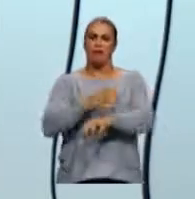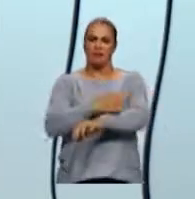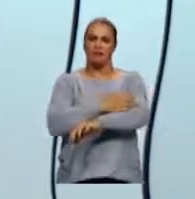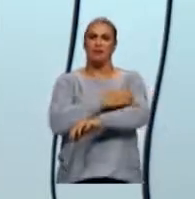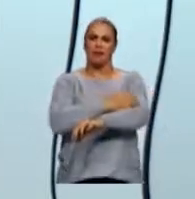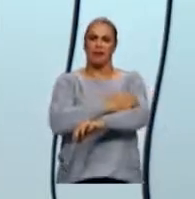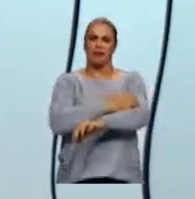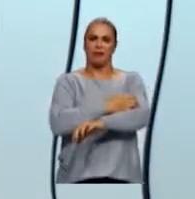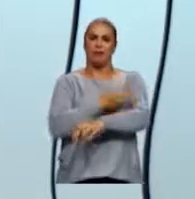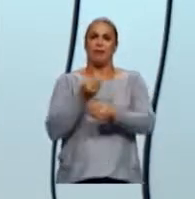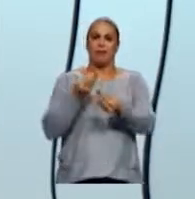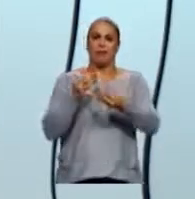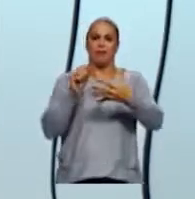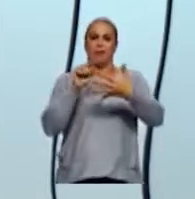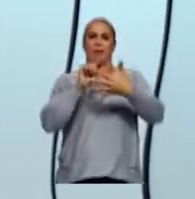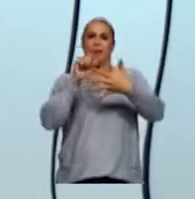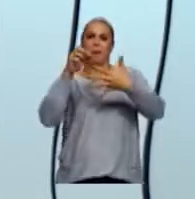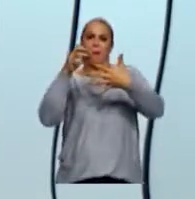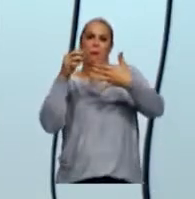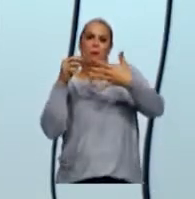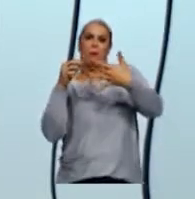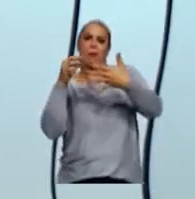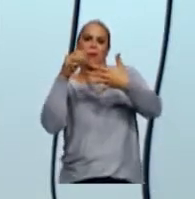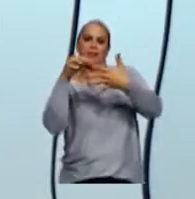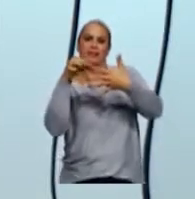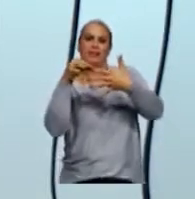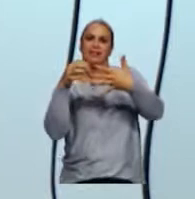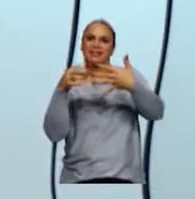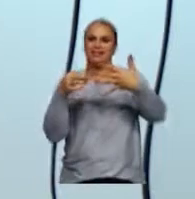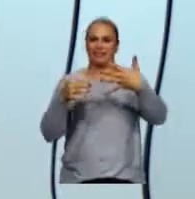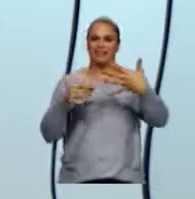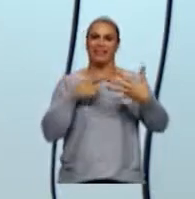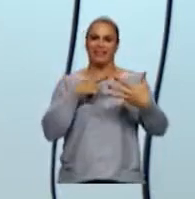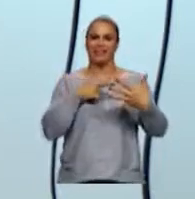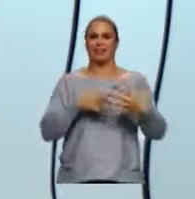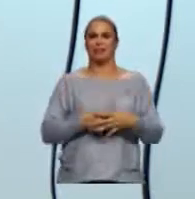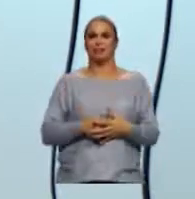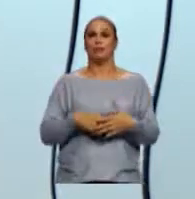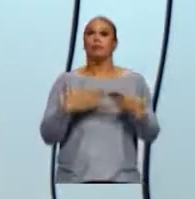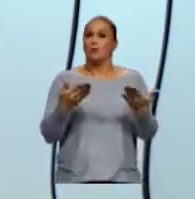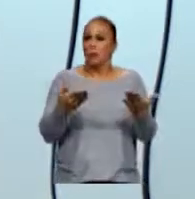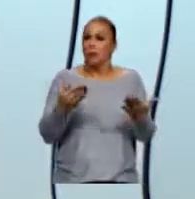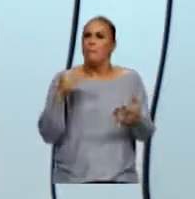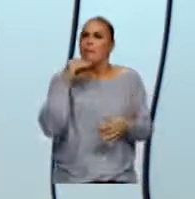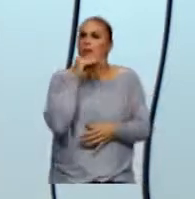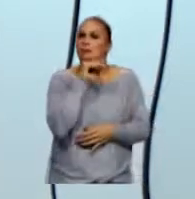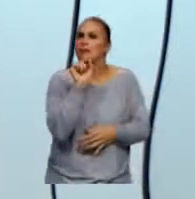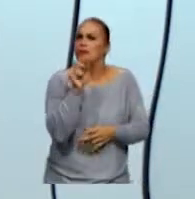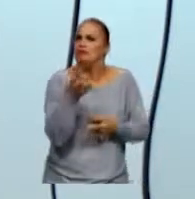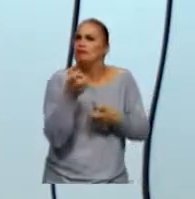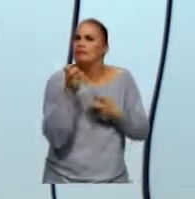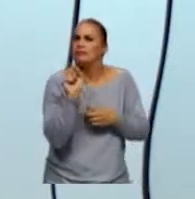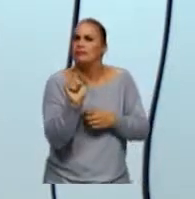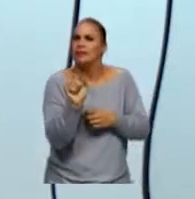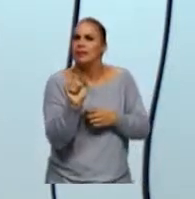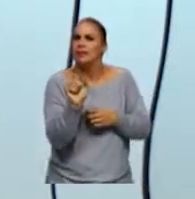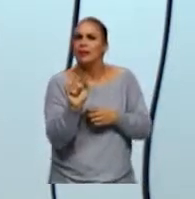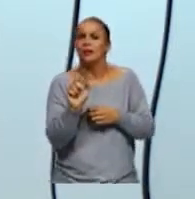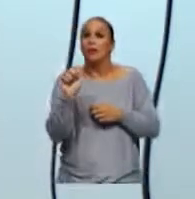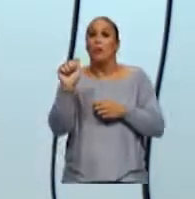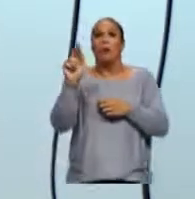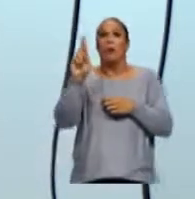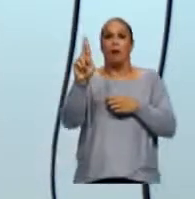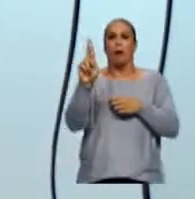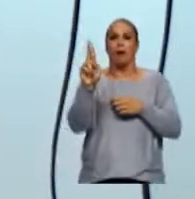aí para filtrar, para reter as impurezas. Então, você está percebendo que o ar passou por algumas